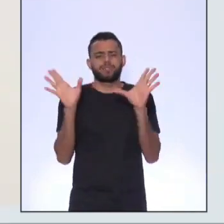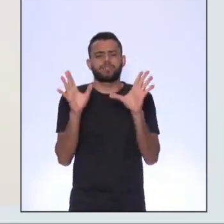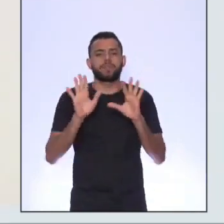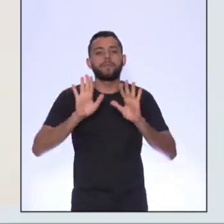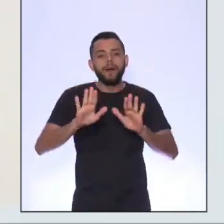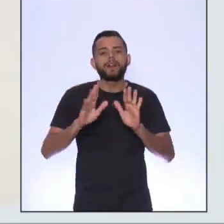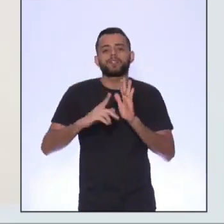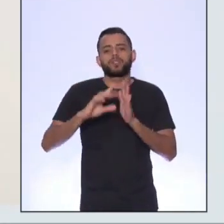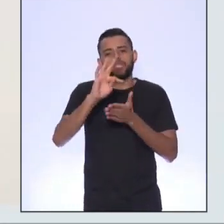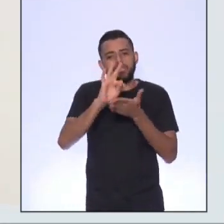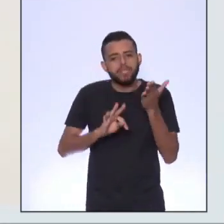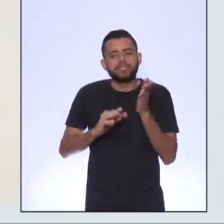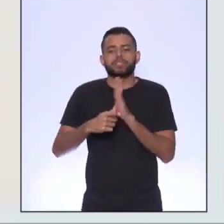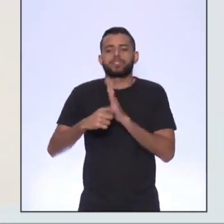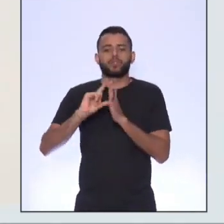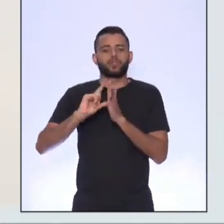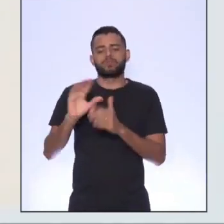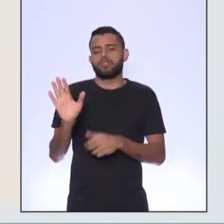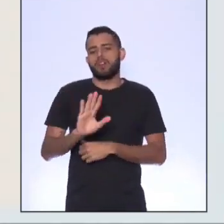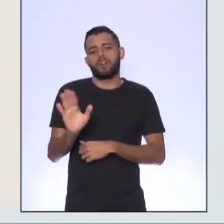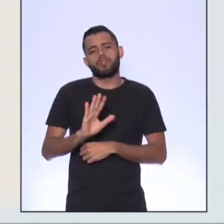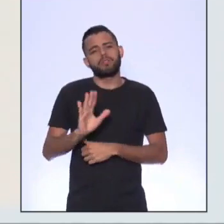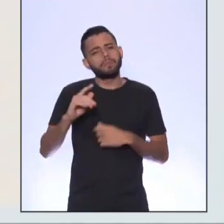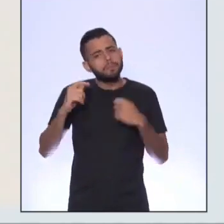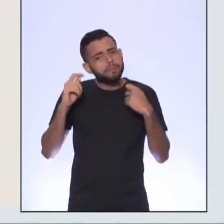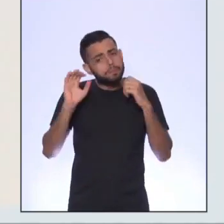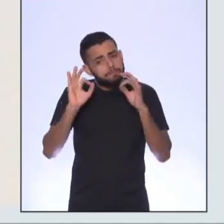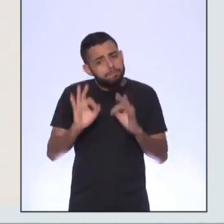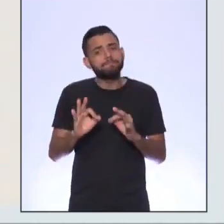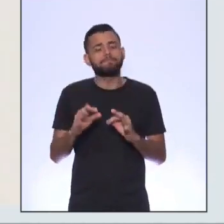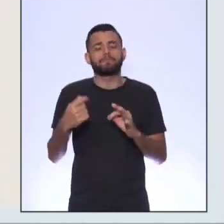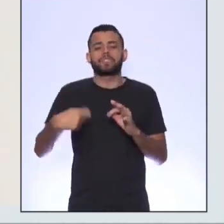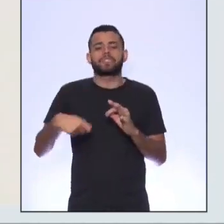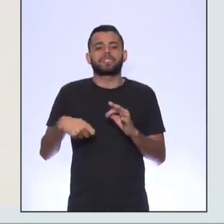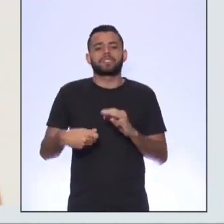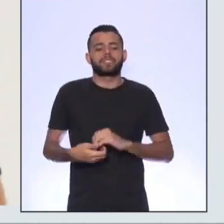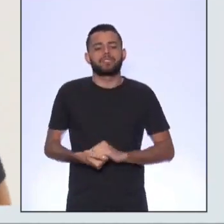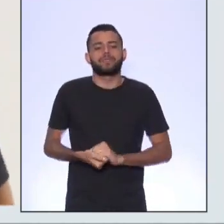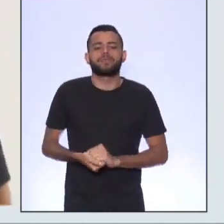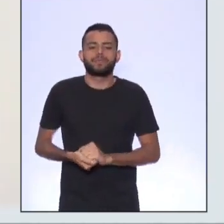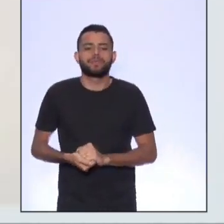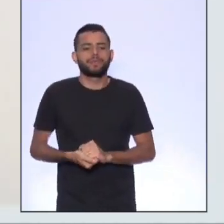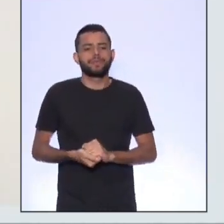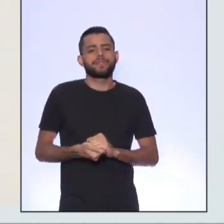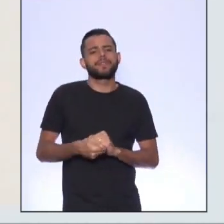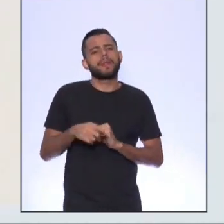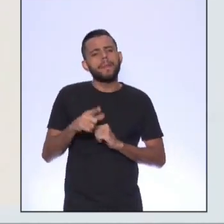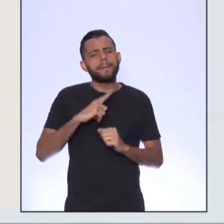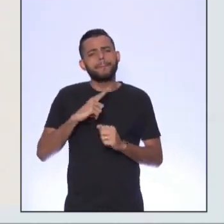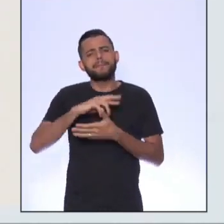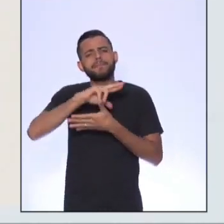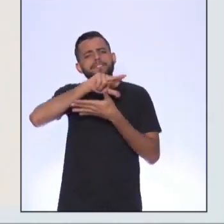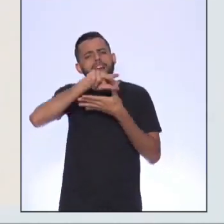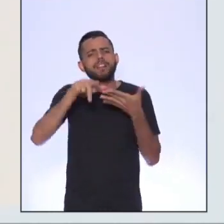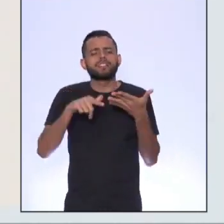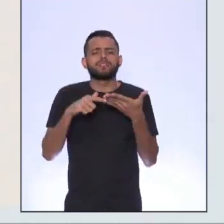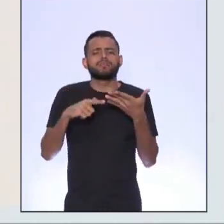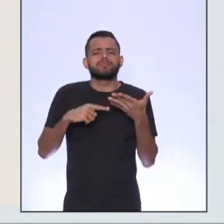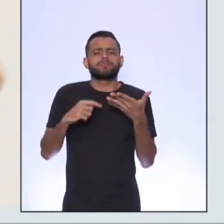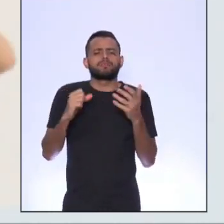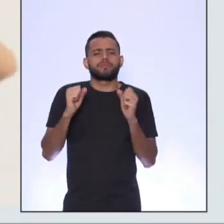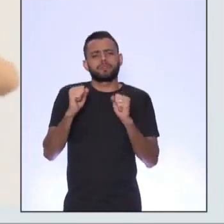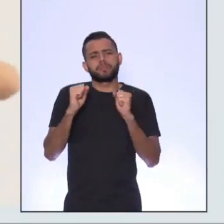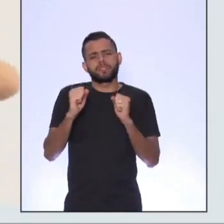anterior, não. Ele tem que ser preciso, ele tem que ser exato, ele não é ficção. Tá? Aqui você tem várias possibilidades de sentido. Né?